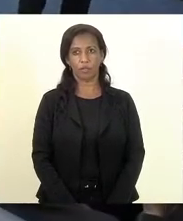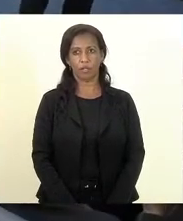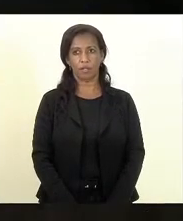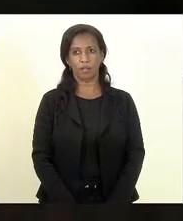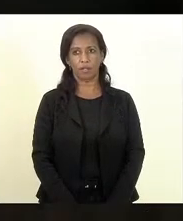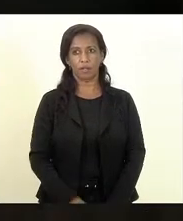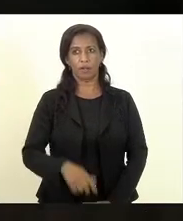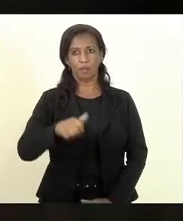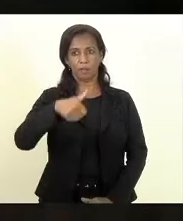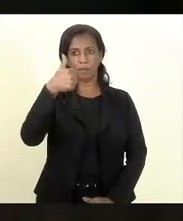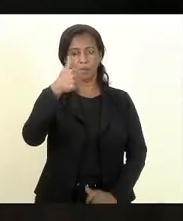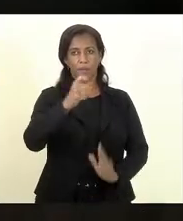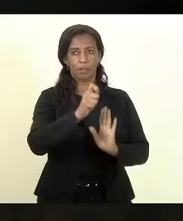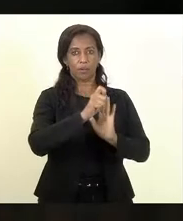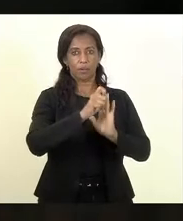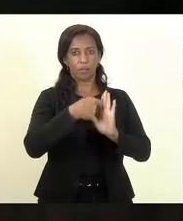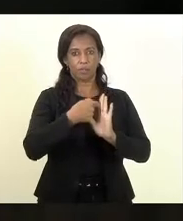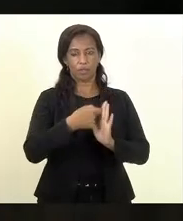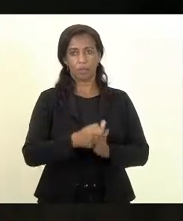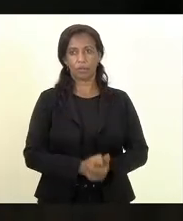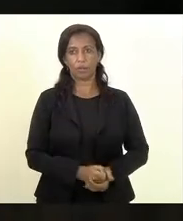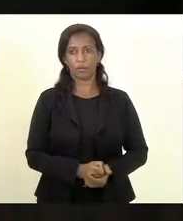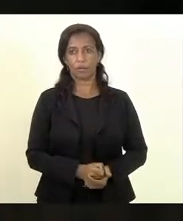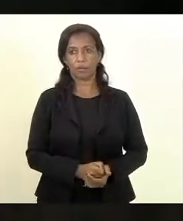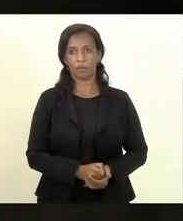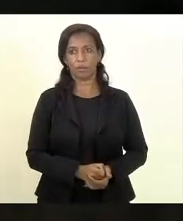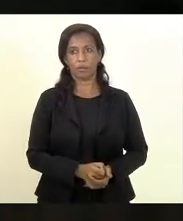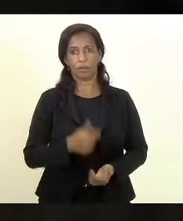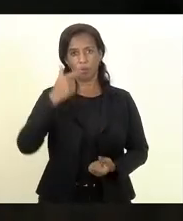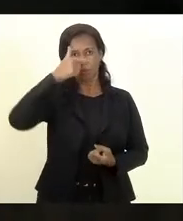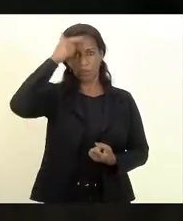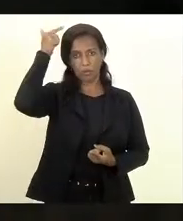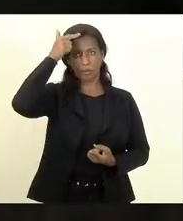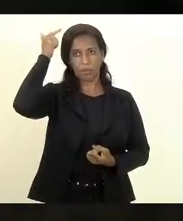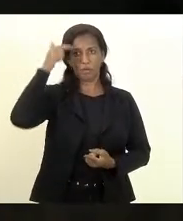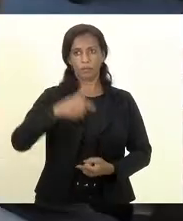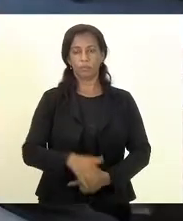Primeiro orador inscrito, expediente final, deputado Luiz Paulo.